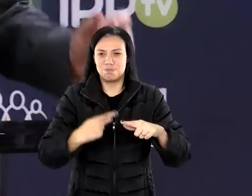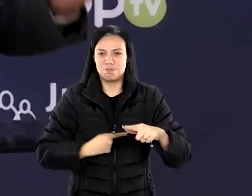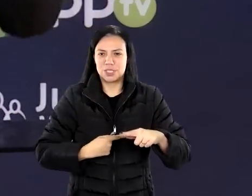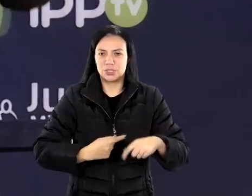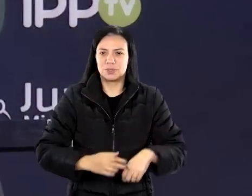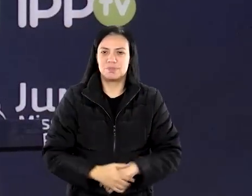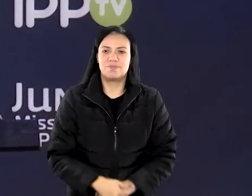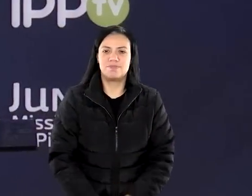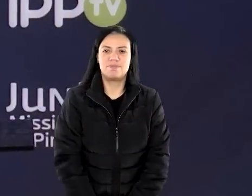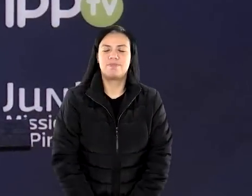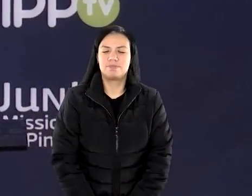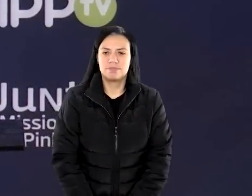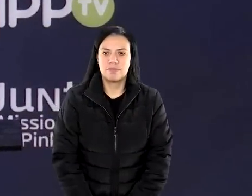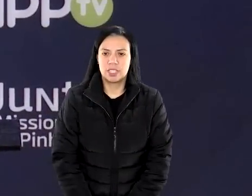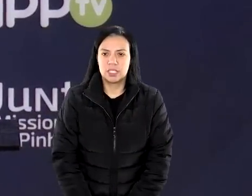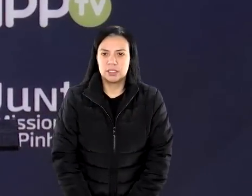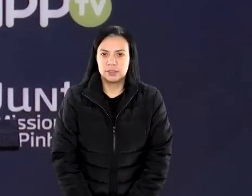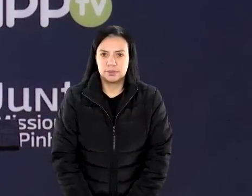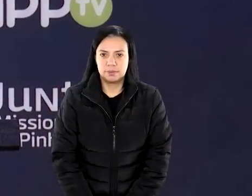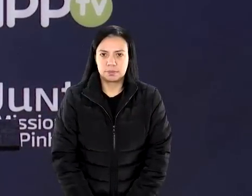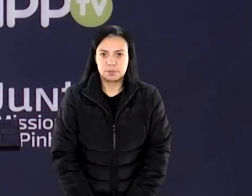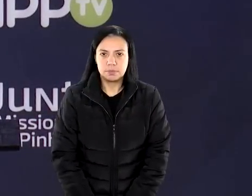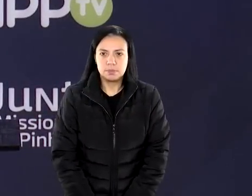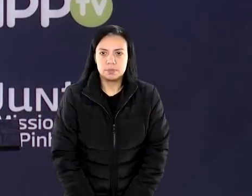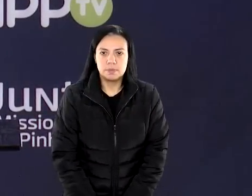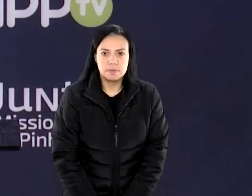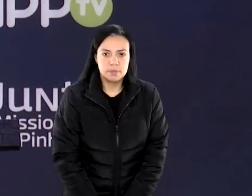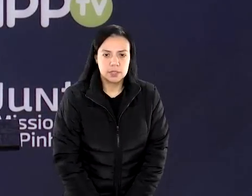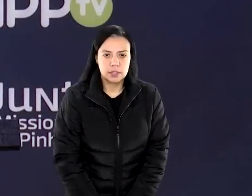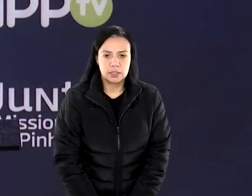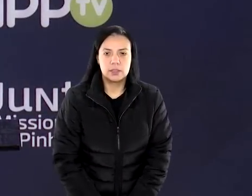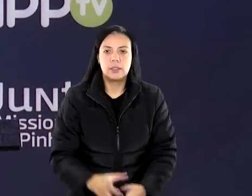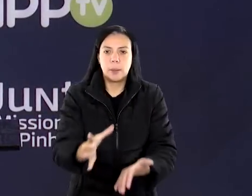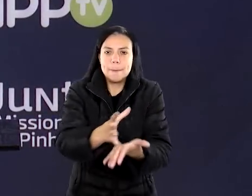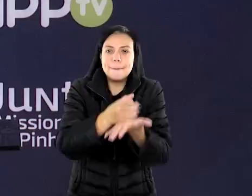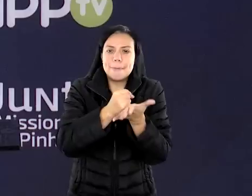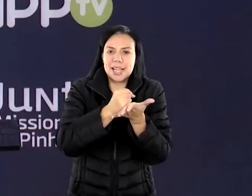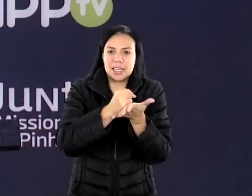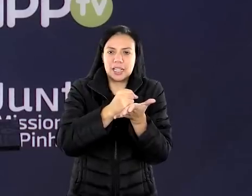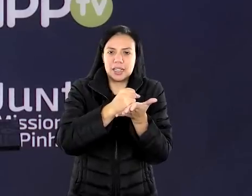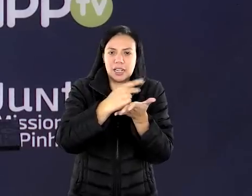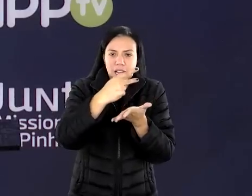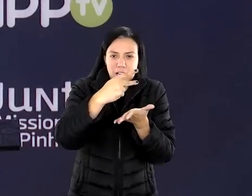diz? Tome o que é a sua cruz.